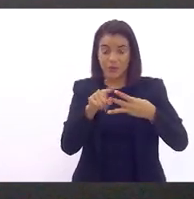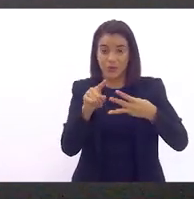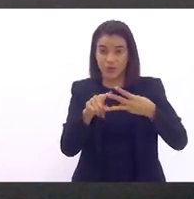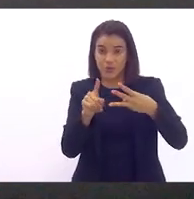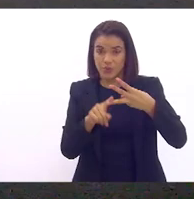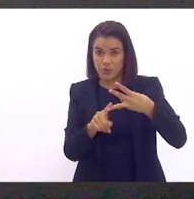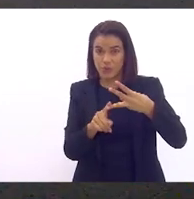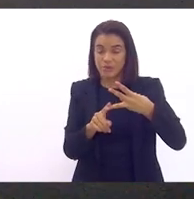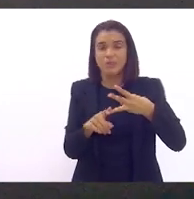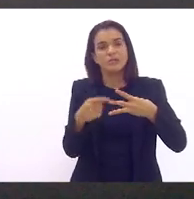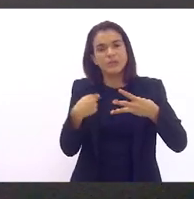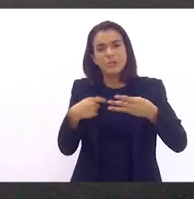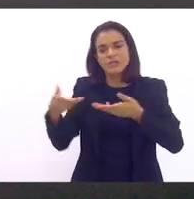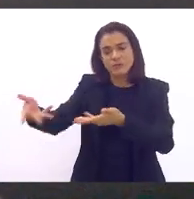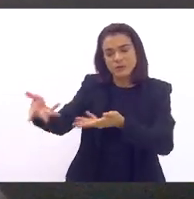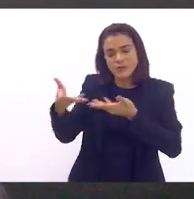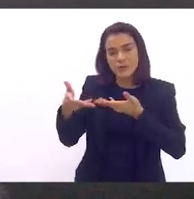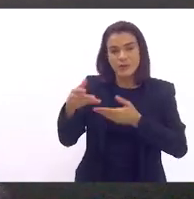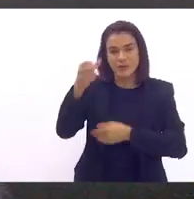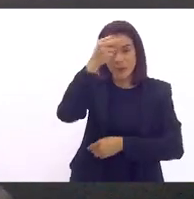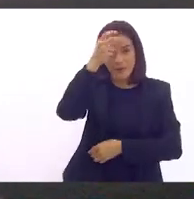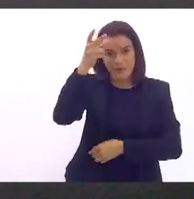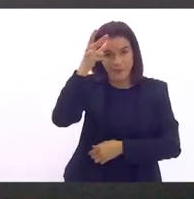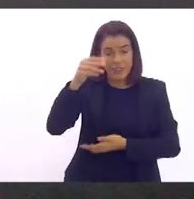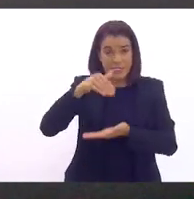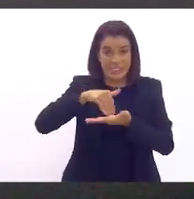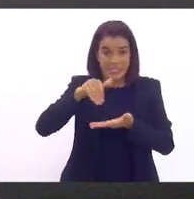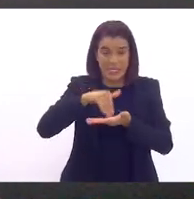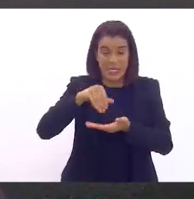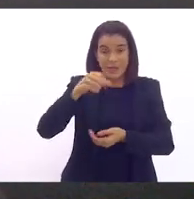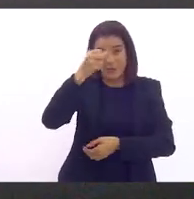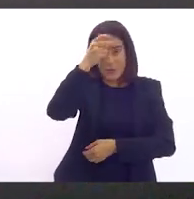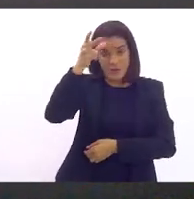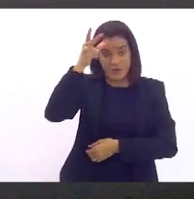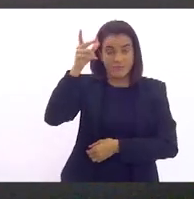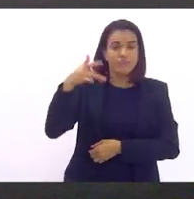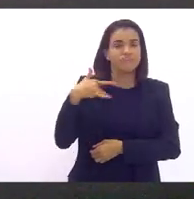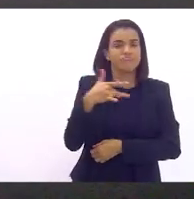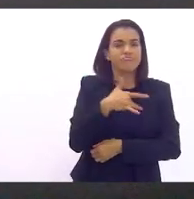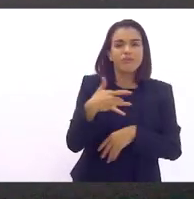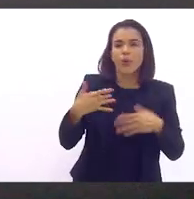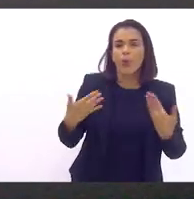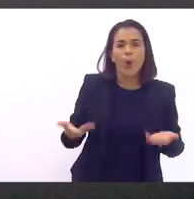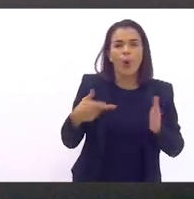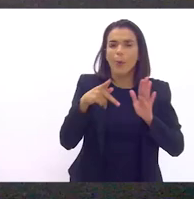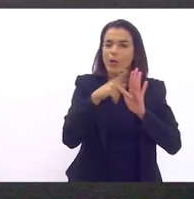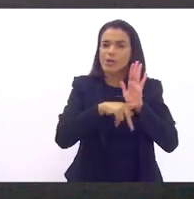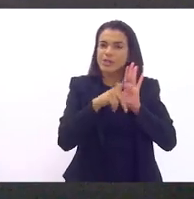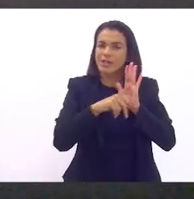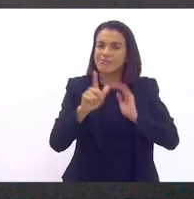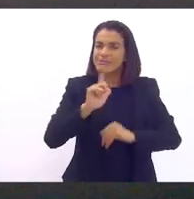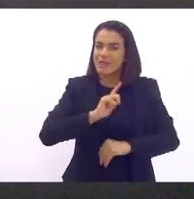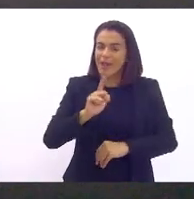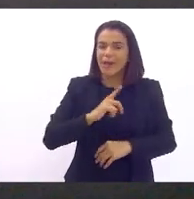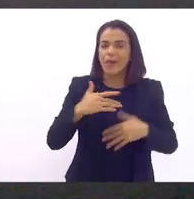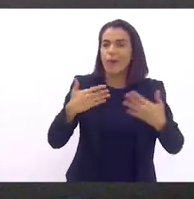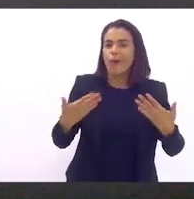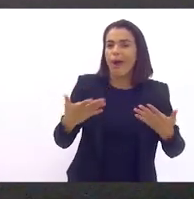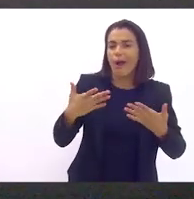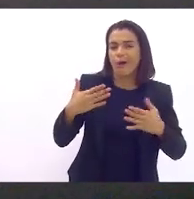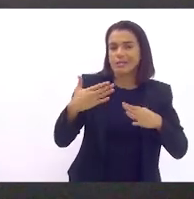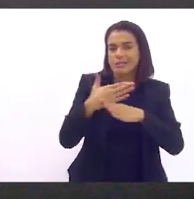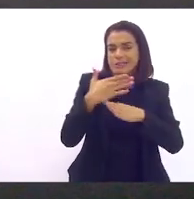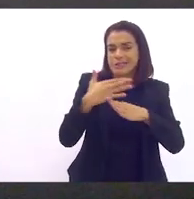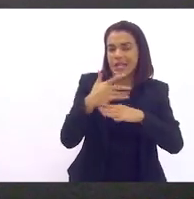aqui a gente tem que chamar os prefeitos os secretários Municipal de Saúde ver que projetos nós temos e quais são as cidades com capacidade de